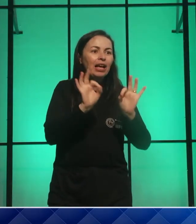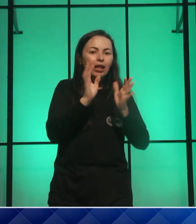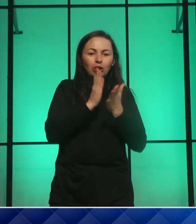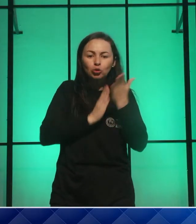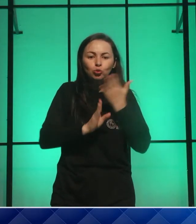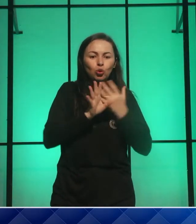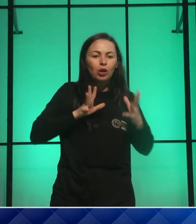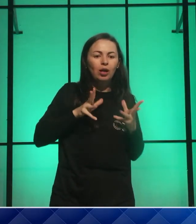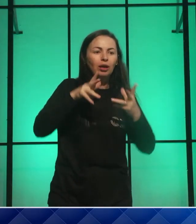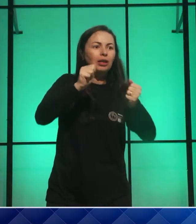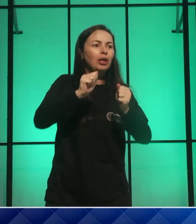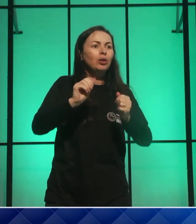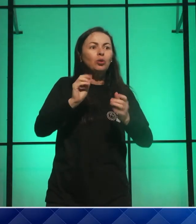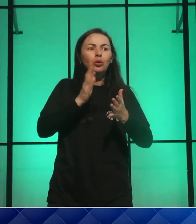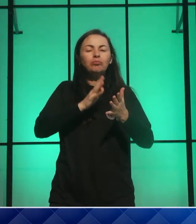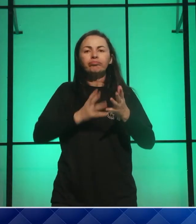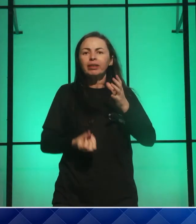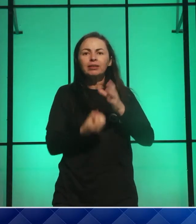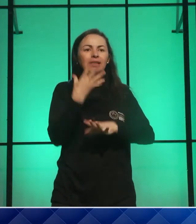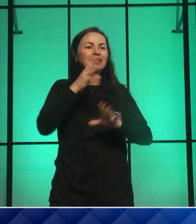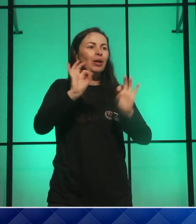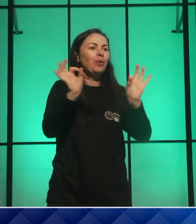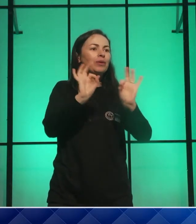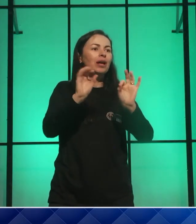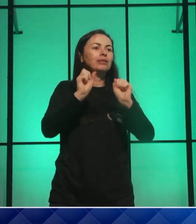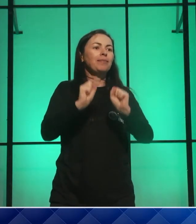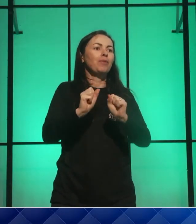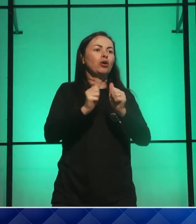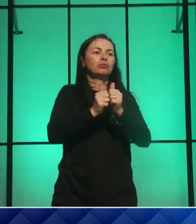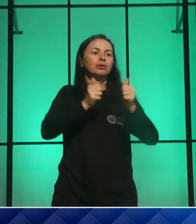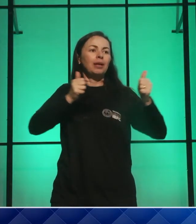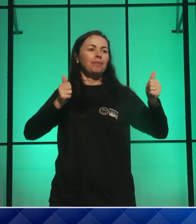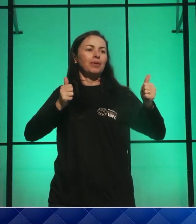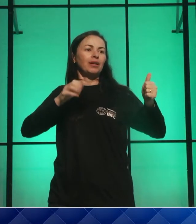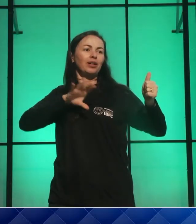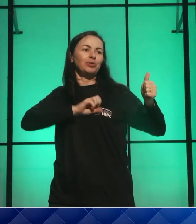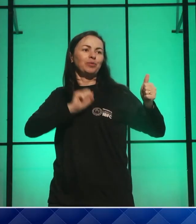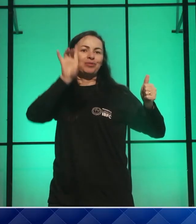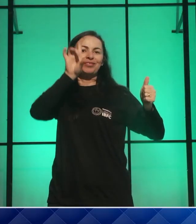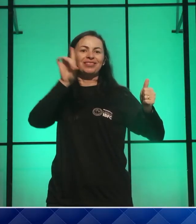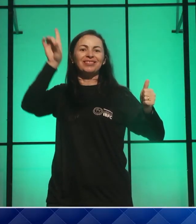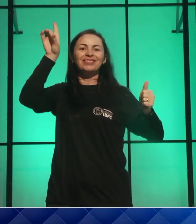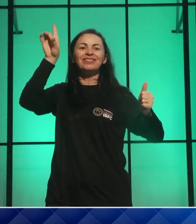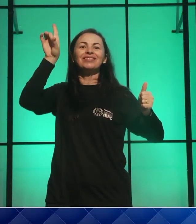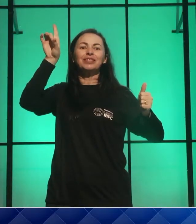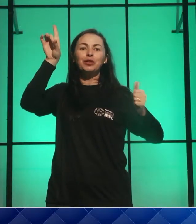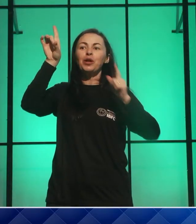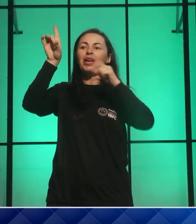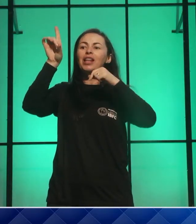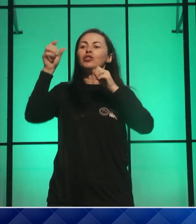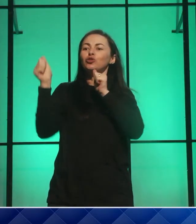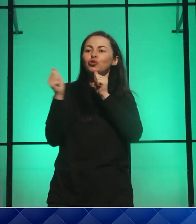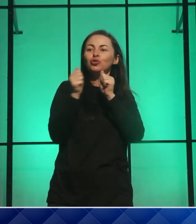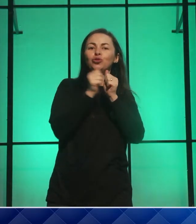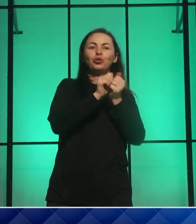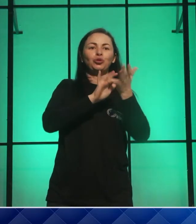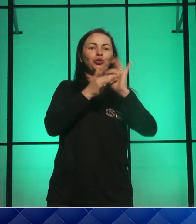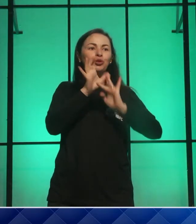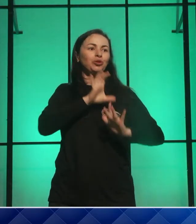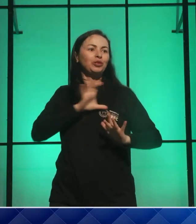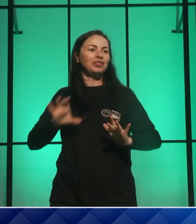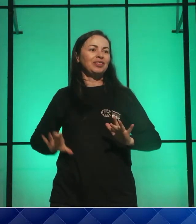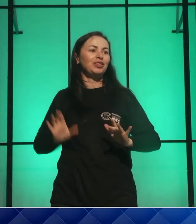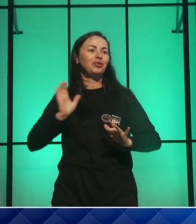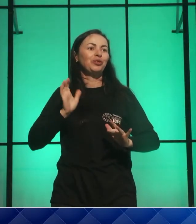criação será capaz de nos separar do amor de Deus que está em Cristo Jesus, o nosso